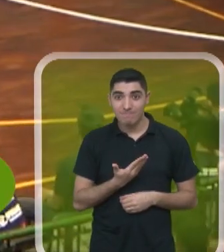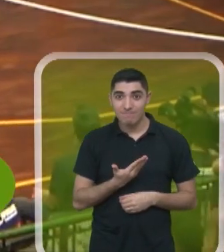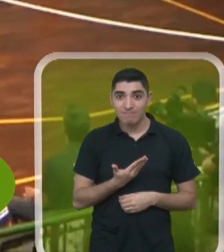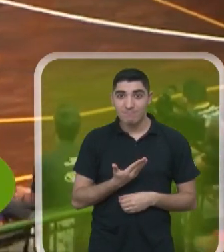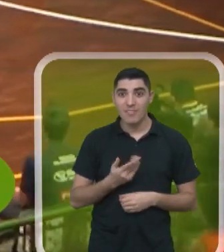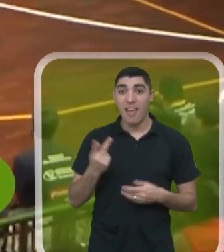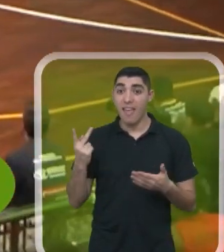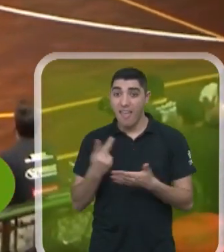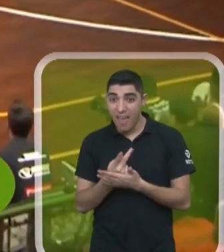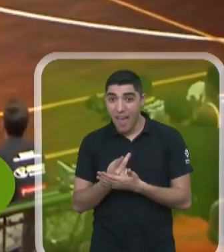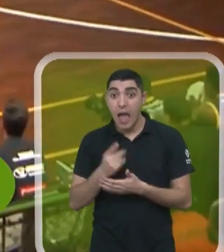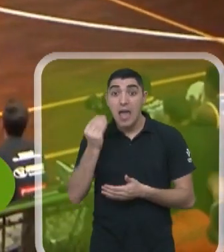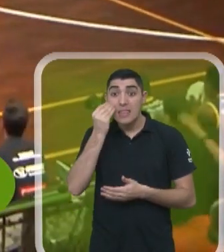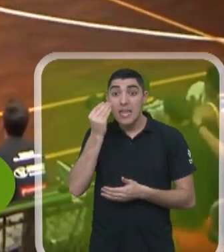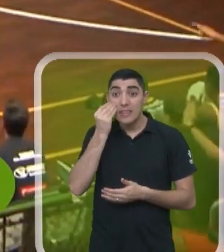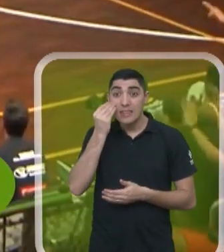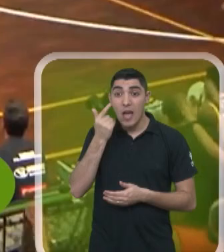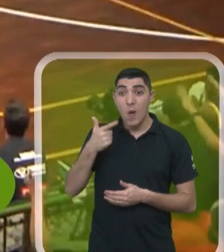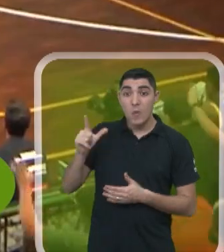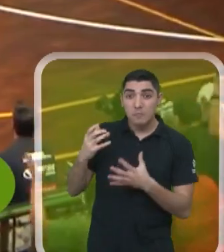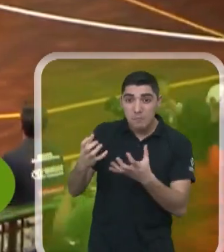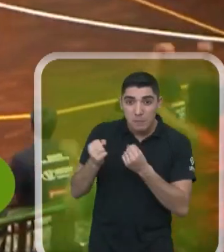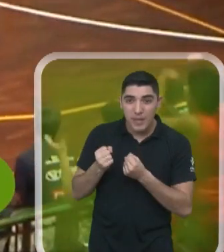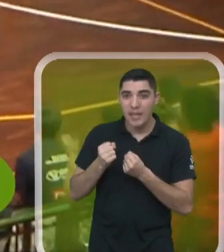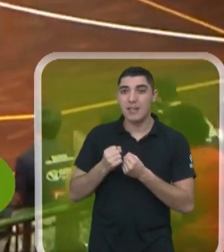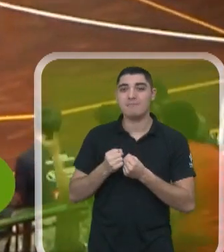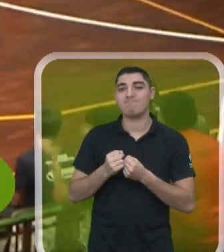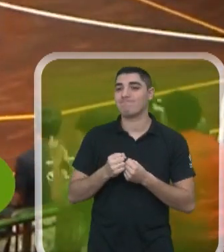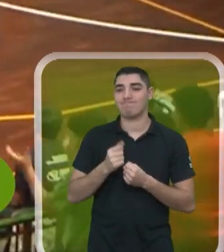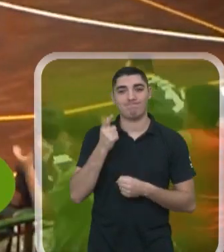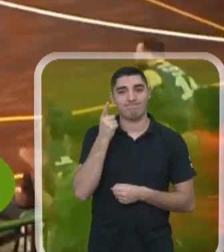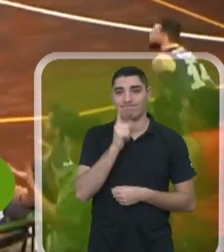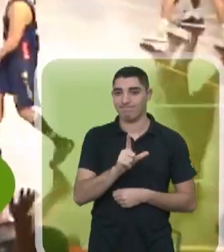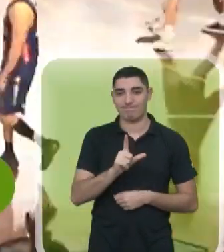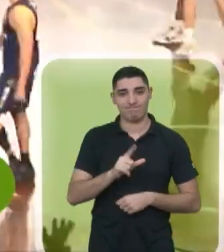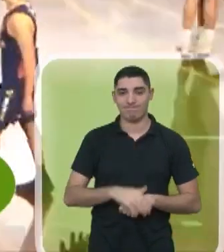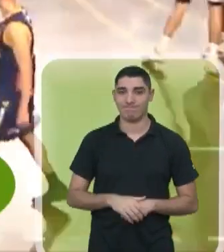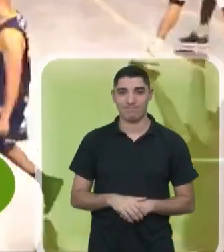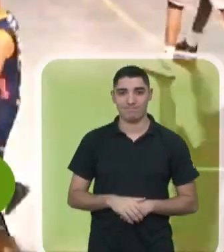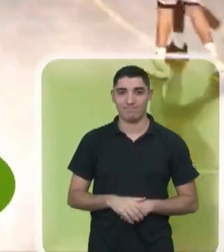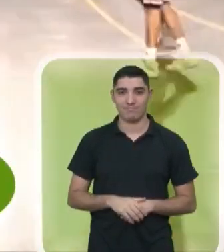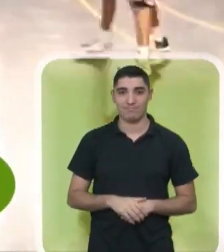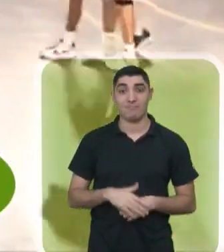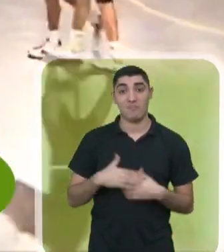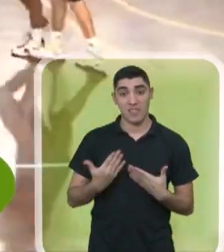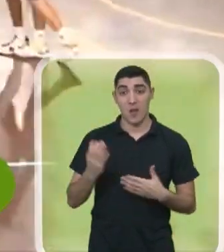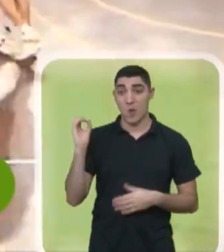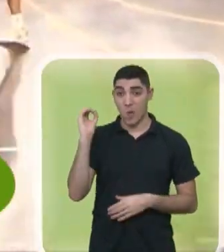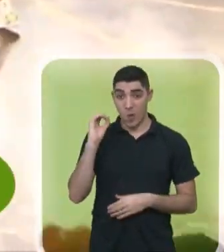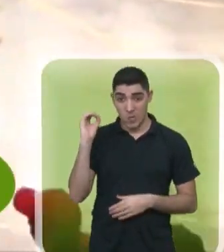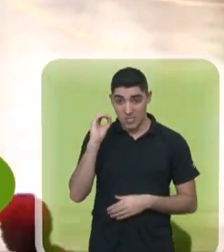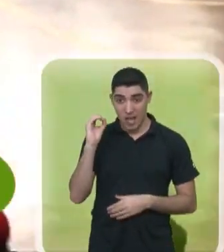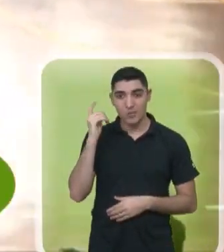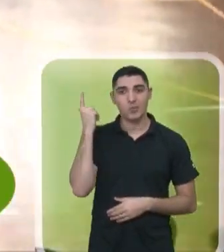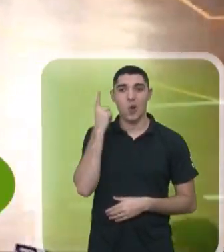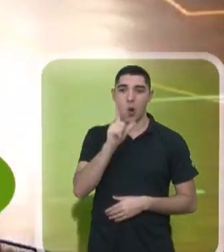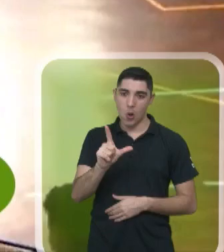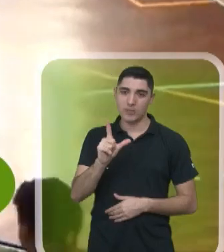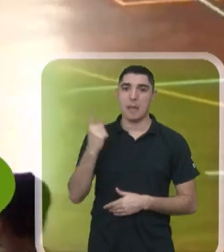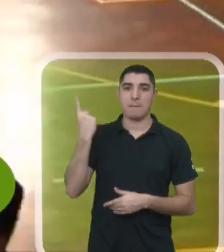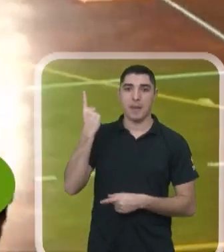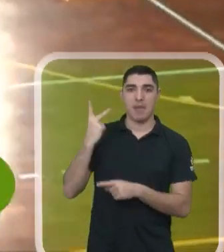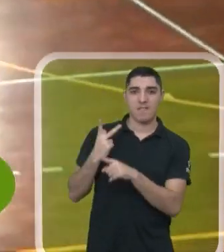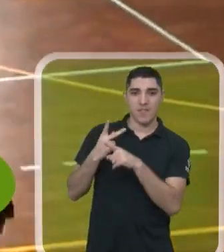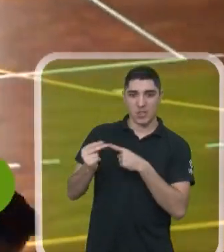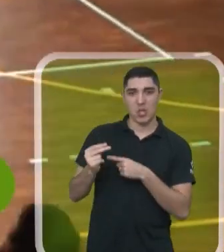para errar e torcer por um rebote joseense, que não aconteceu. E o Osasco conquistou sua primeira vitória no